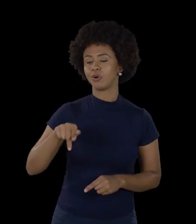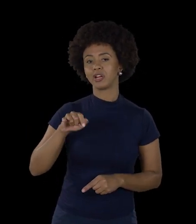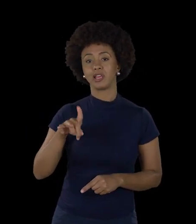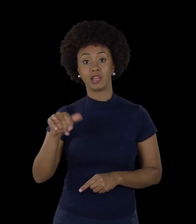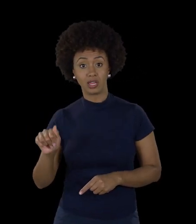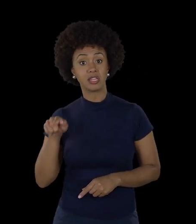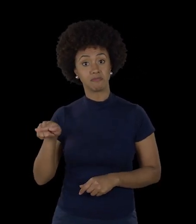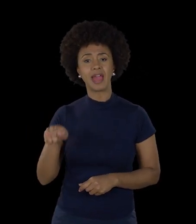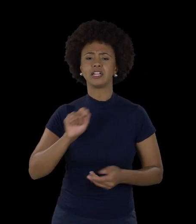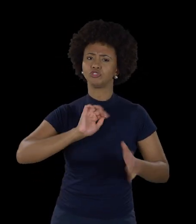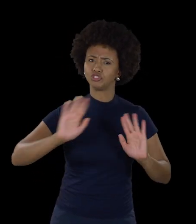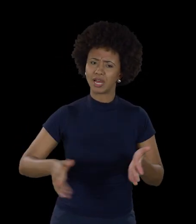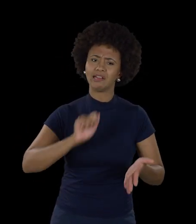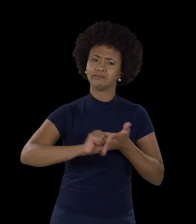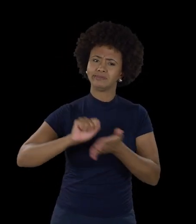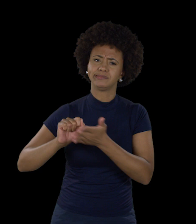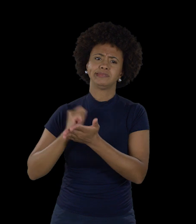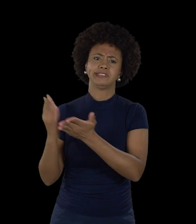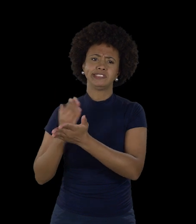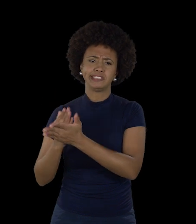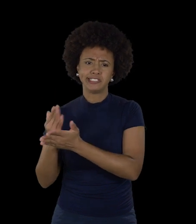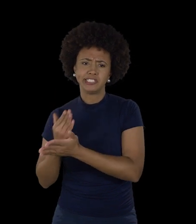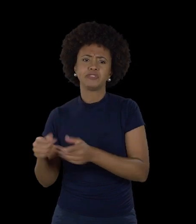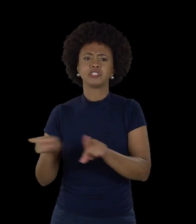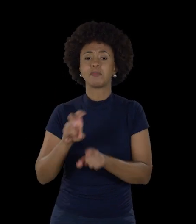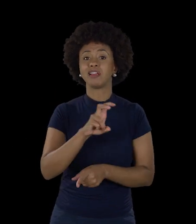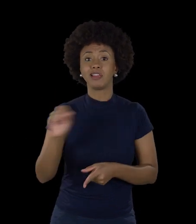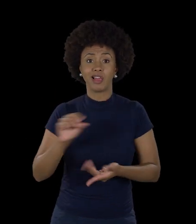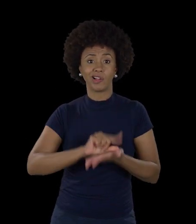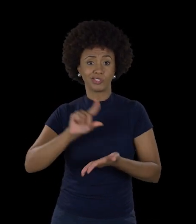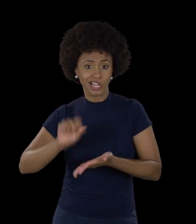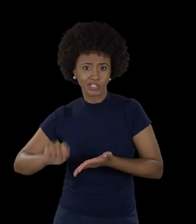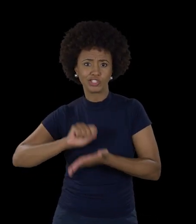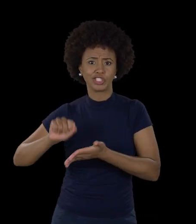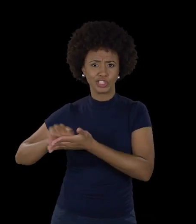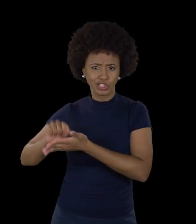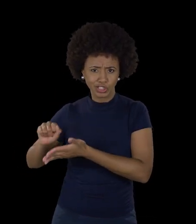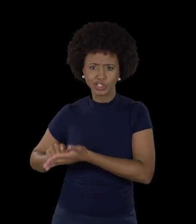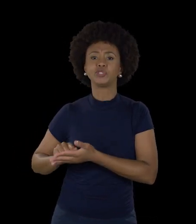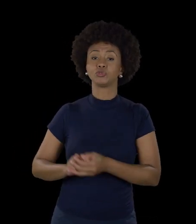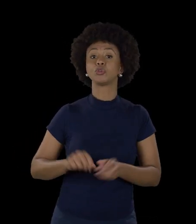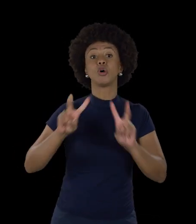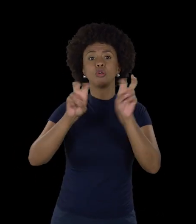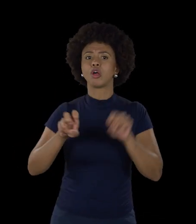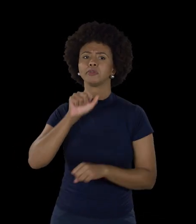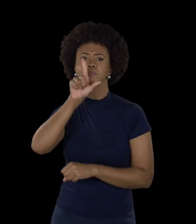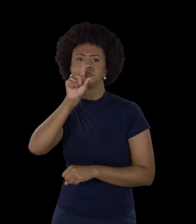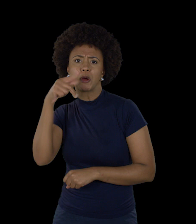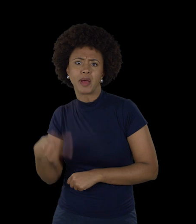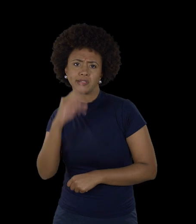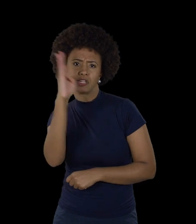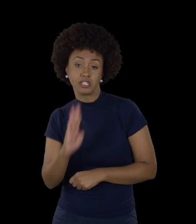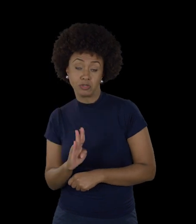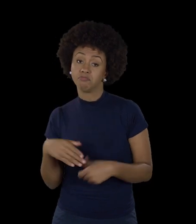Ruth escreveu mais de 500 artigos científicos e 23 livros, incluindo um clássico sobre as aves brasileiras.